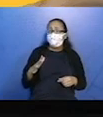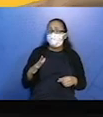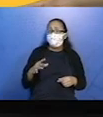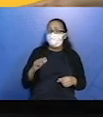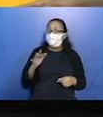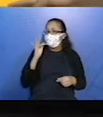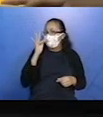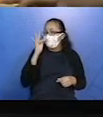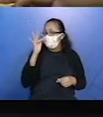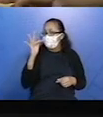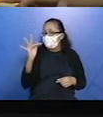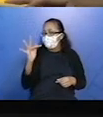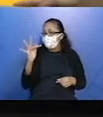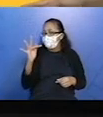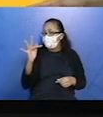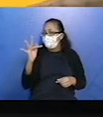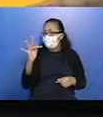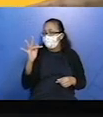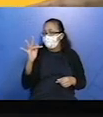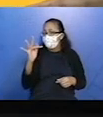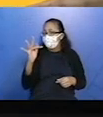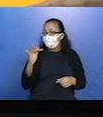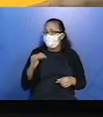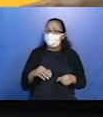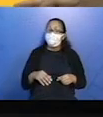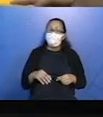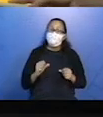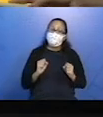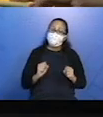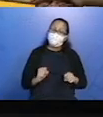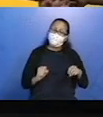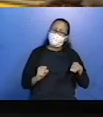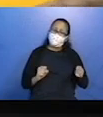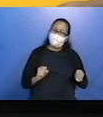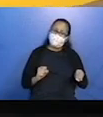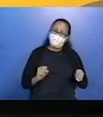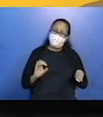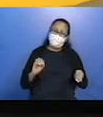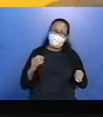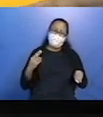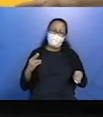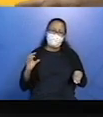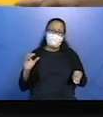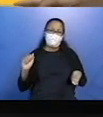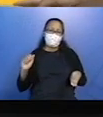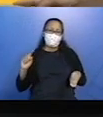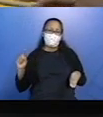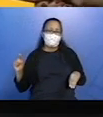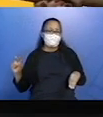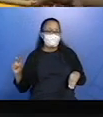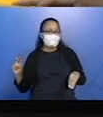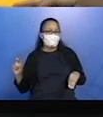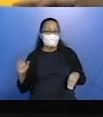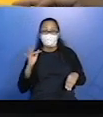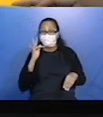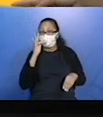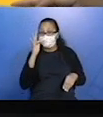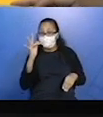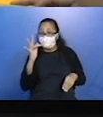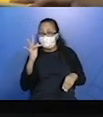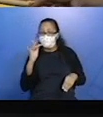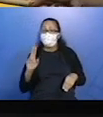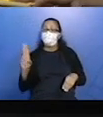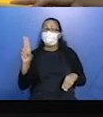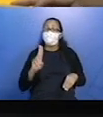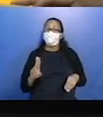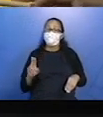de que termina com an. Tá? Então, muitas vezes as pessoas colocam aqui, fazem essa confusão. Por isso que eu estou chamando a atenção